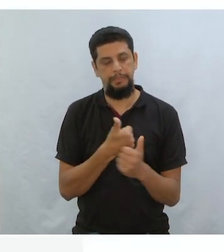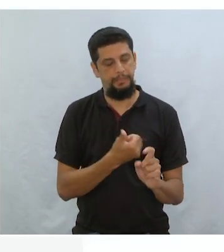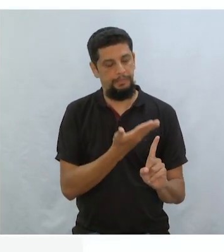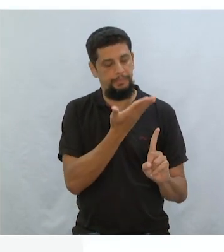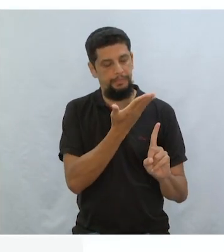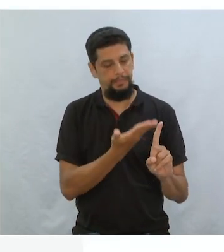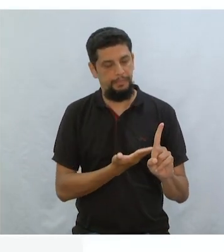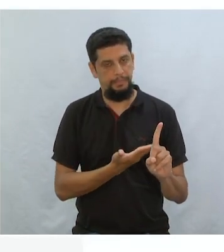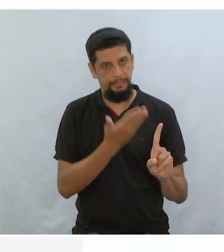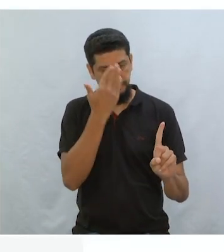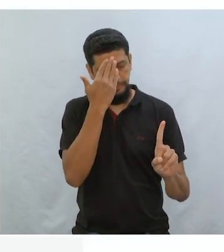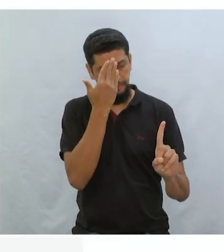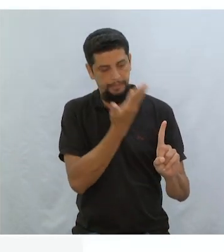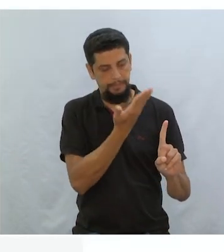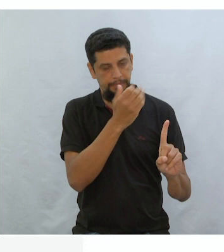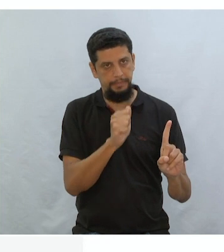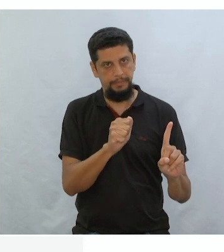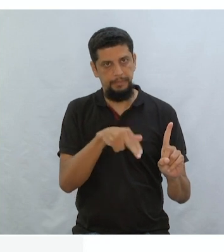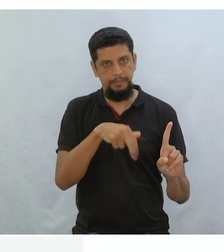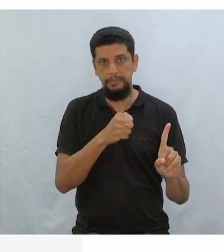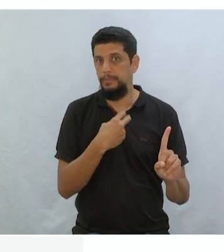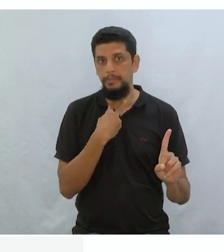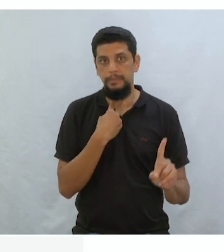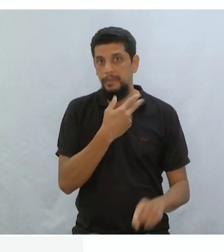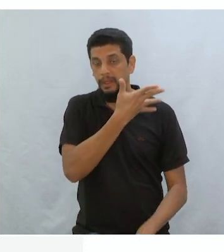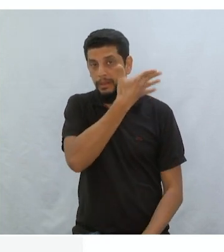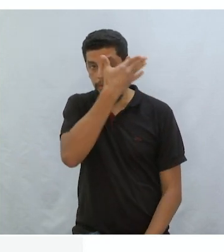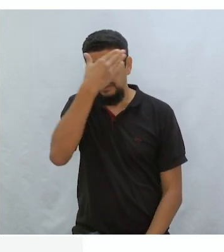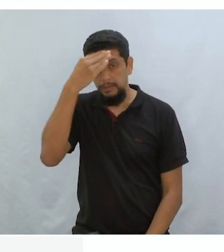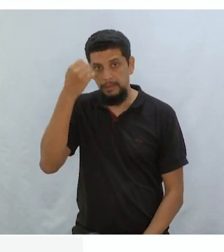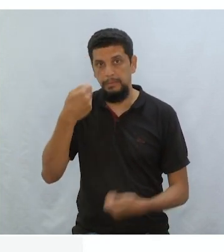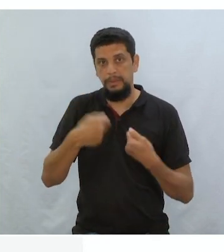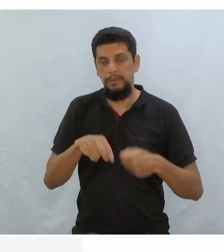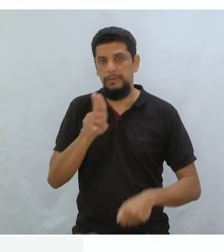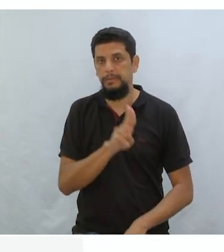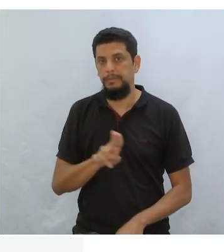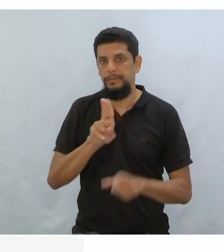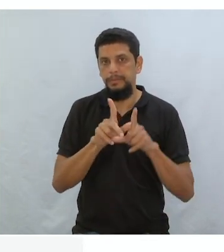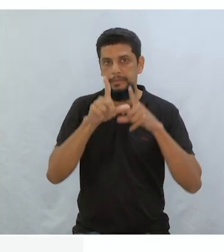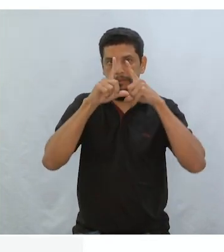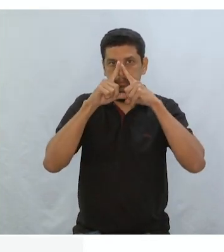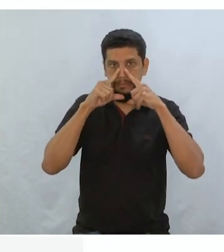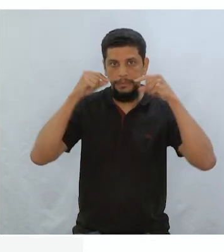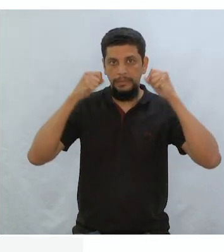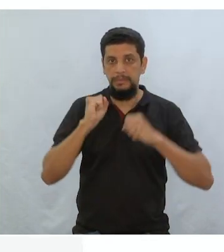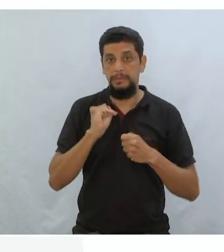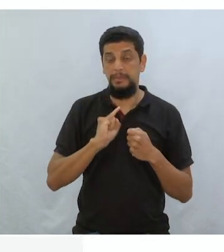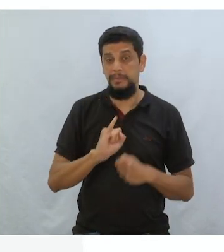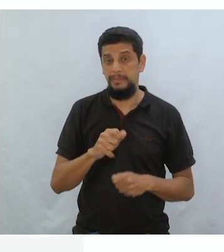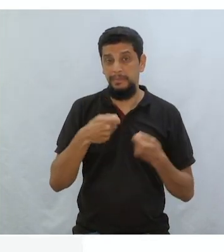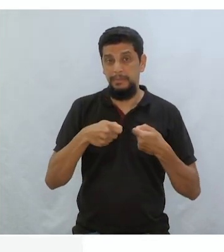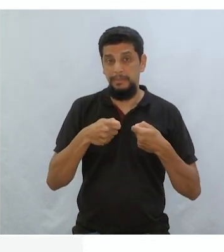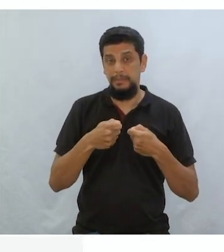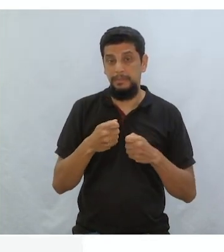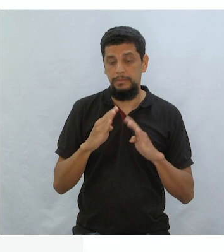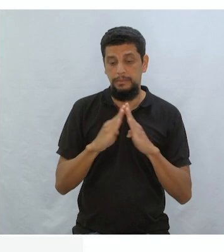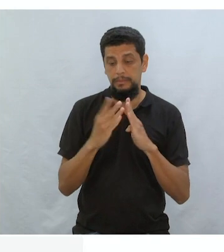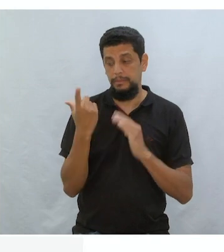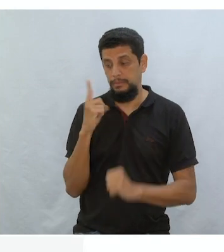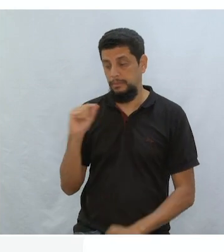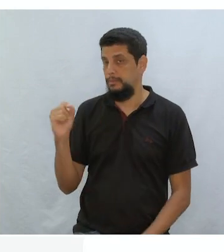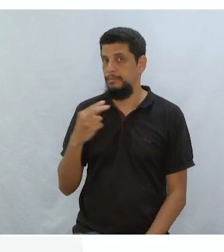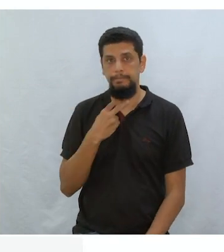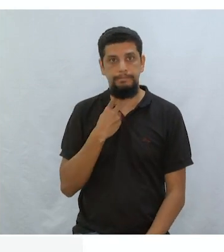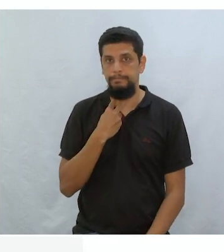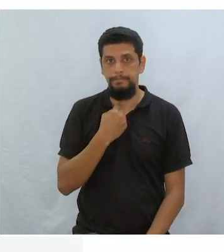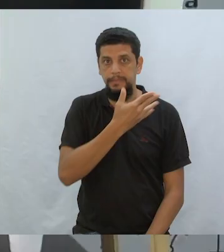Muito bem lembrado, Ana. Obrigada. Nós não podemos esquecer da nossa máscara. Se você precisar sair de